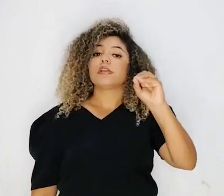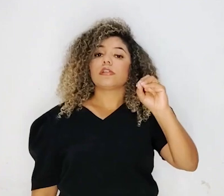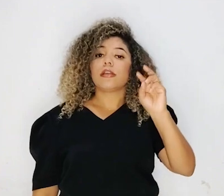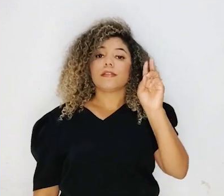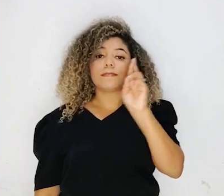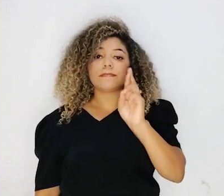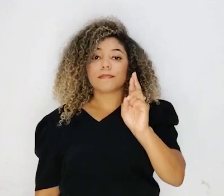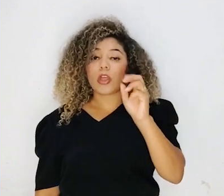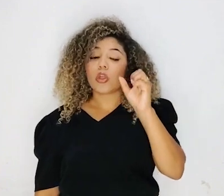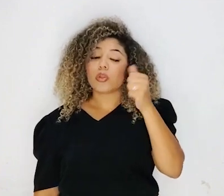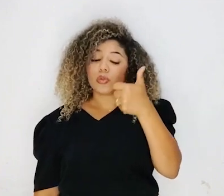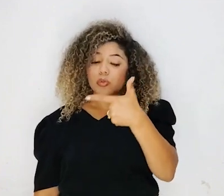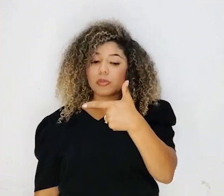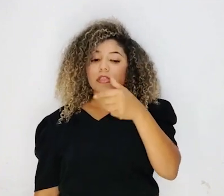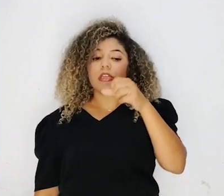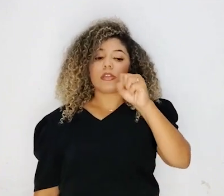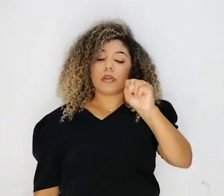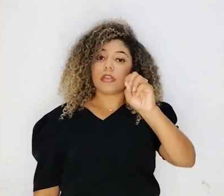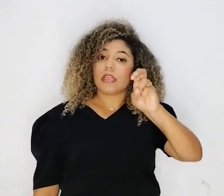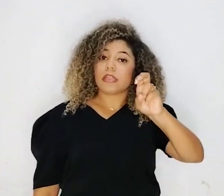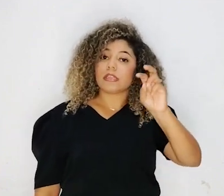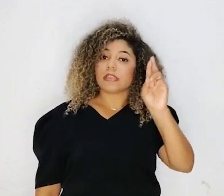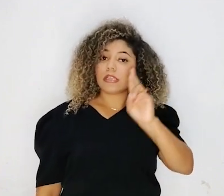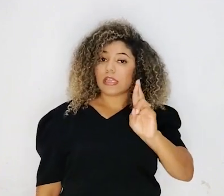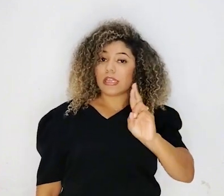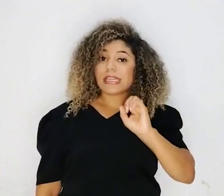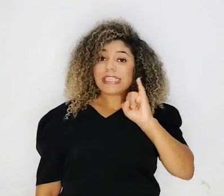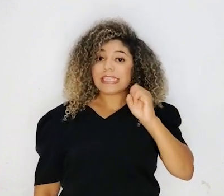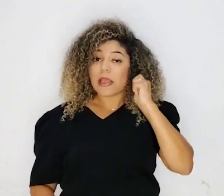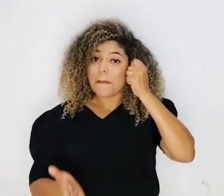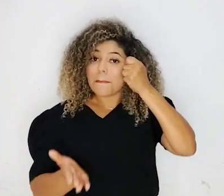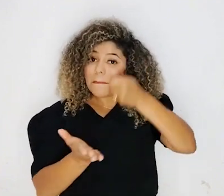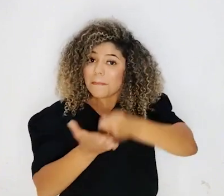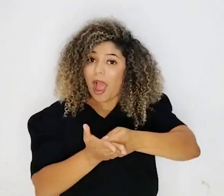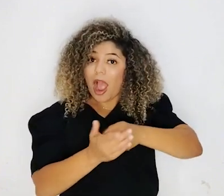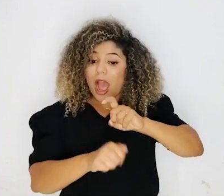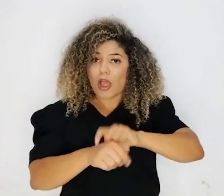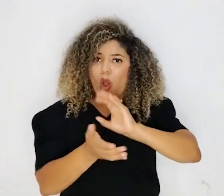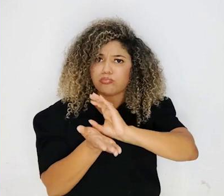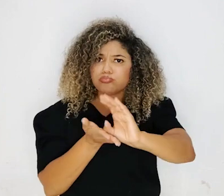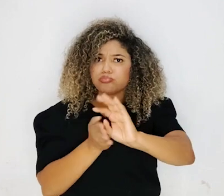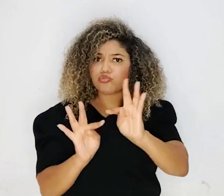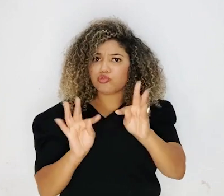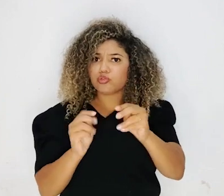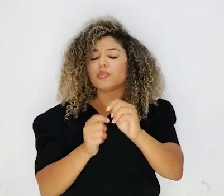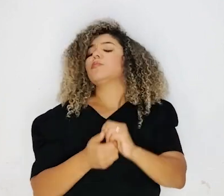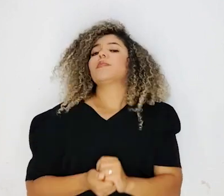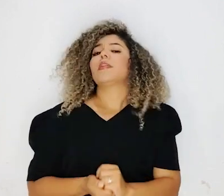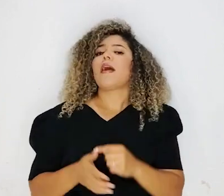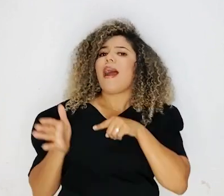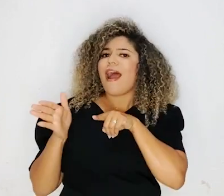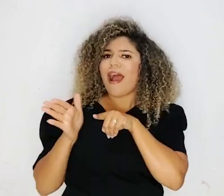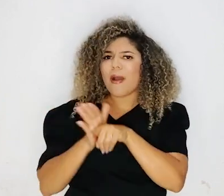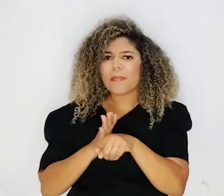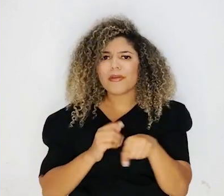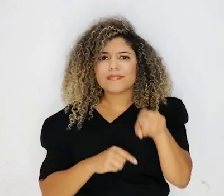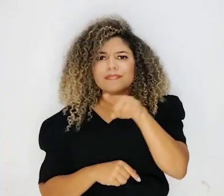285. E isso se for comprado à vista. E a nossa pergunta